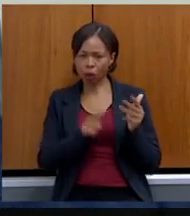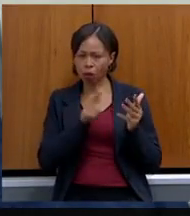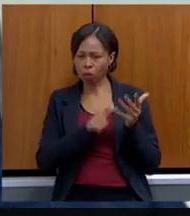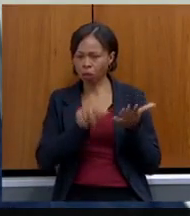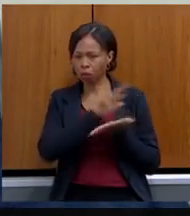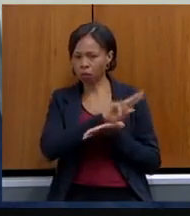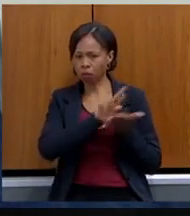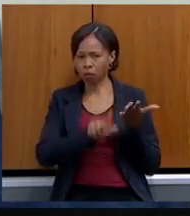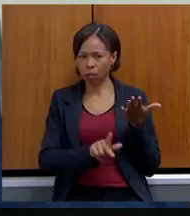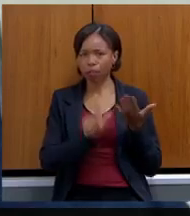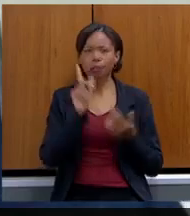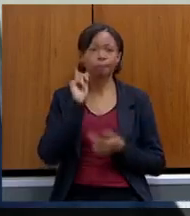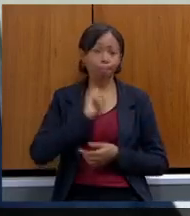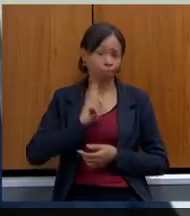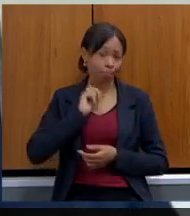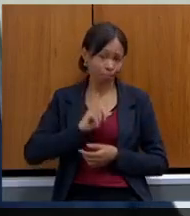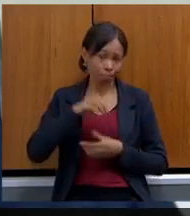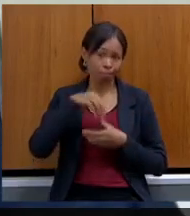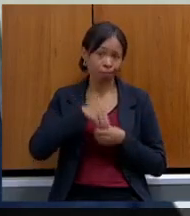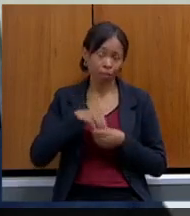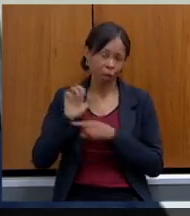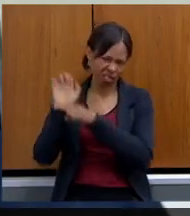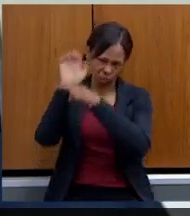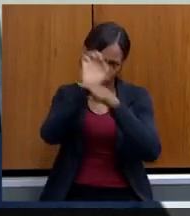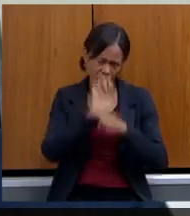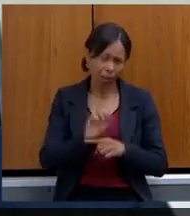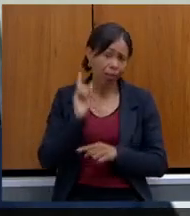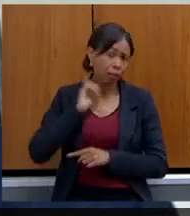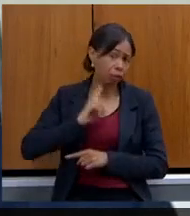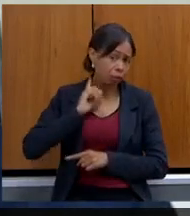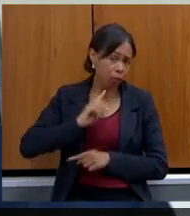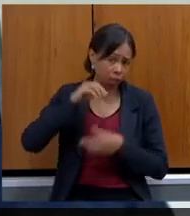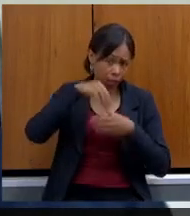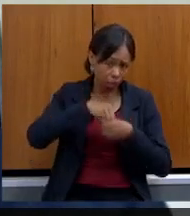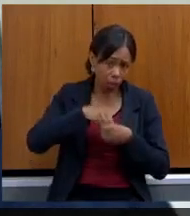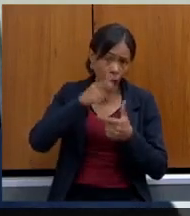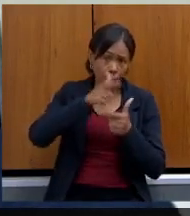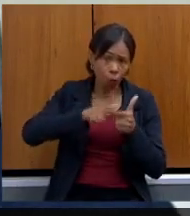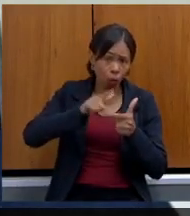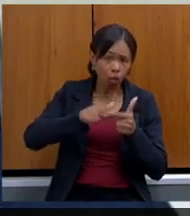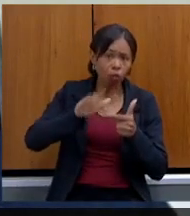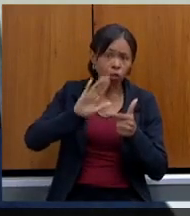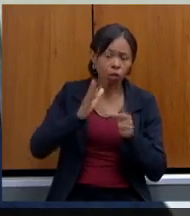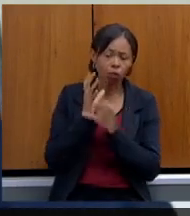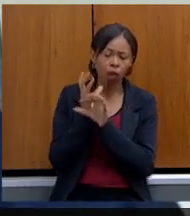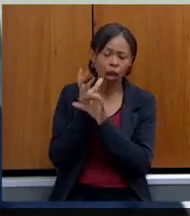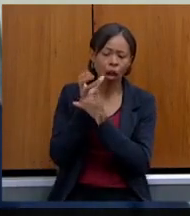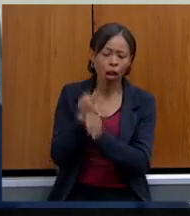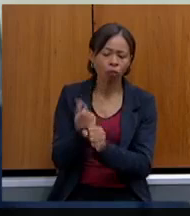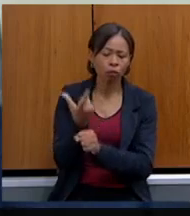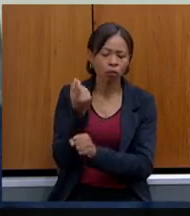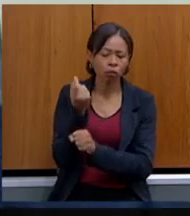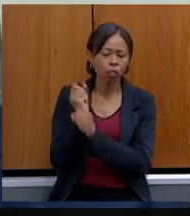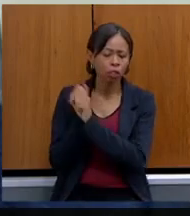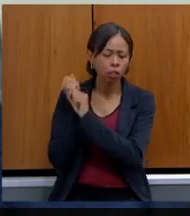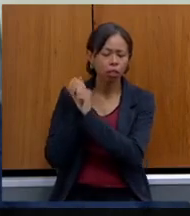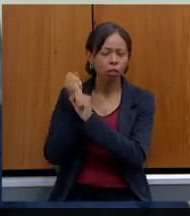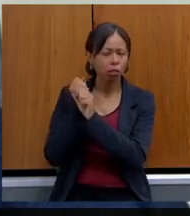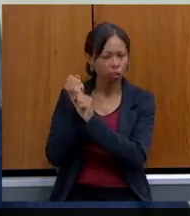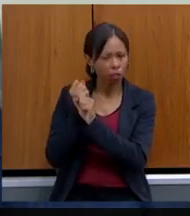Minas O interno estado de Minas Gerais e um problema Jade duas décadas o